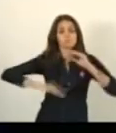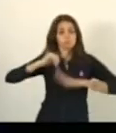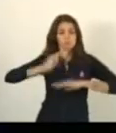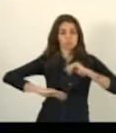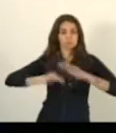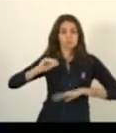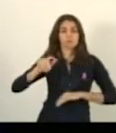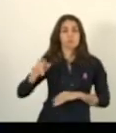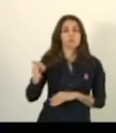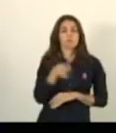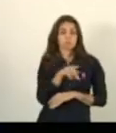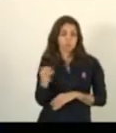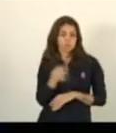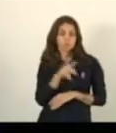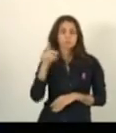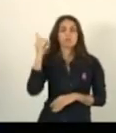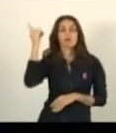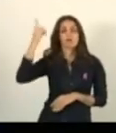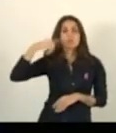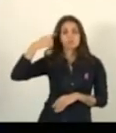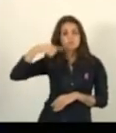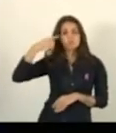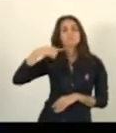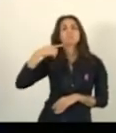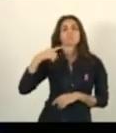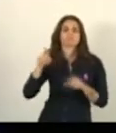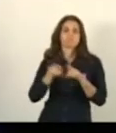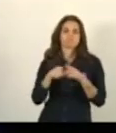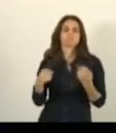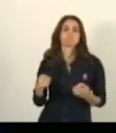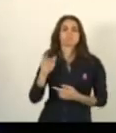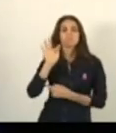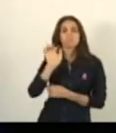professor, meu amigo e meu irmão, doutor Fernando Júdice.